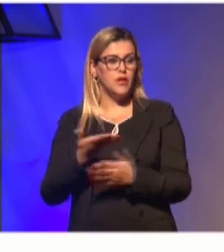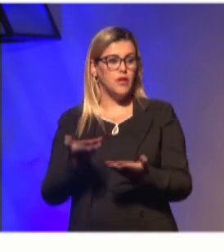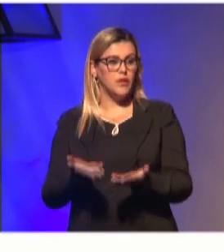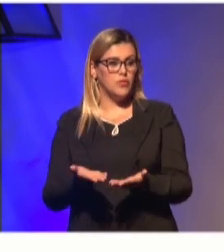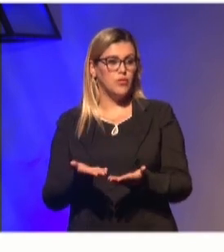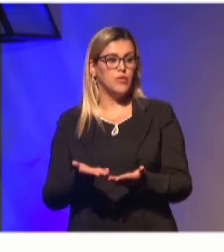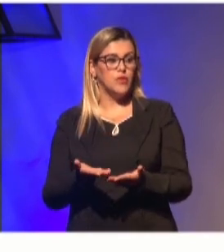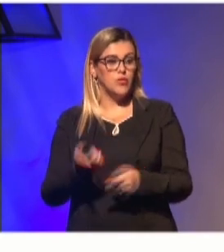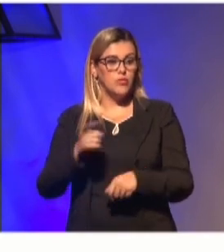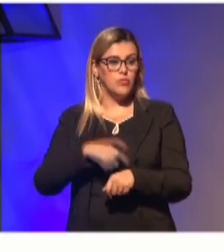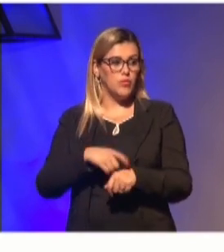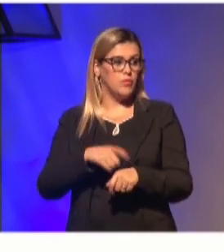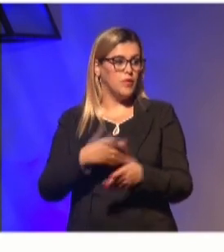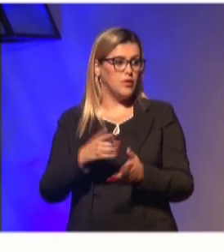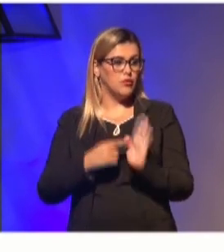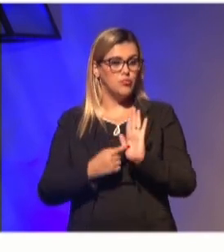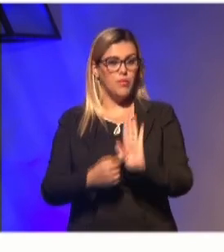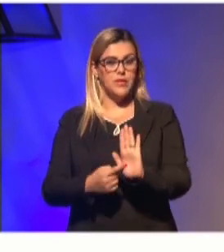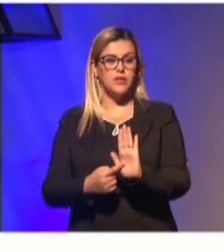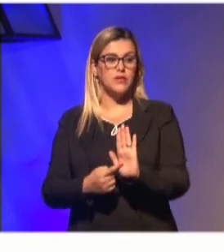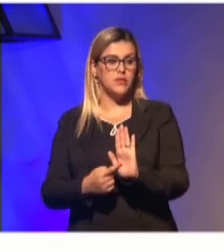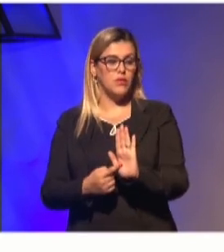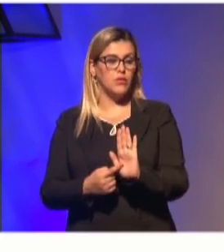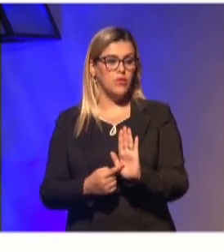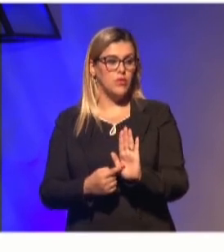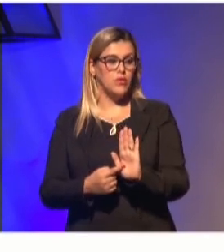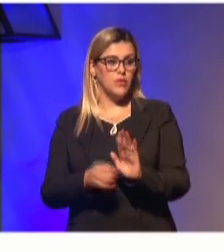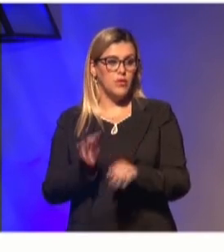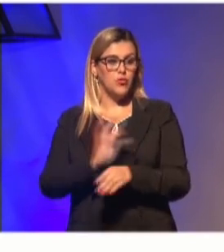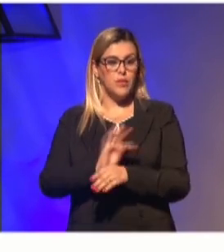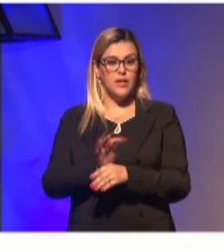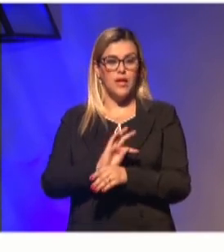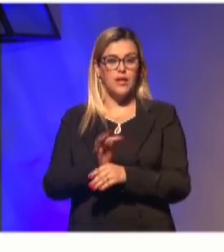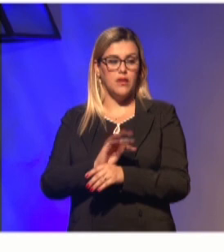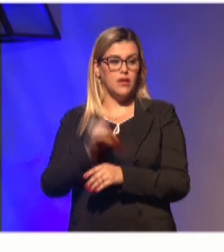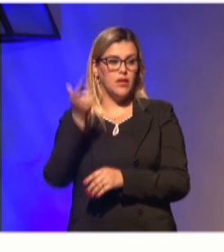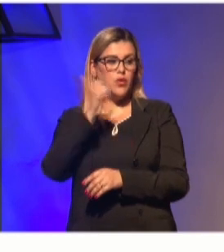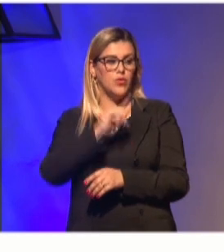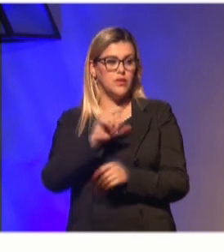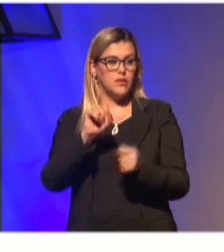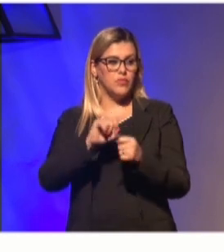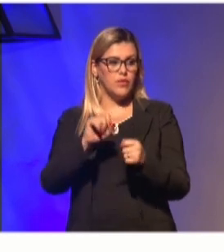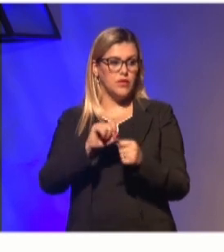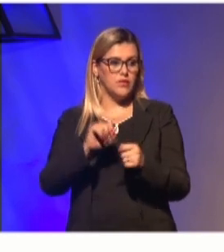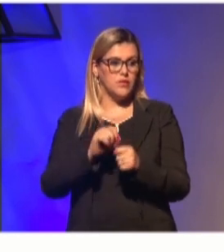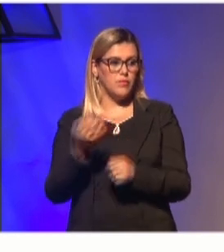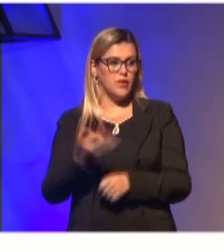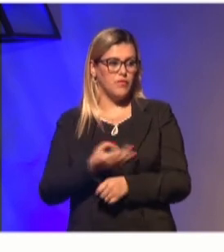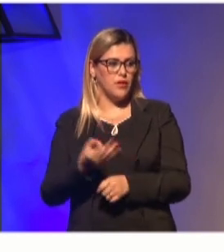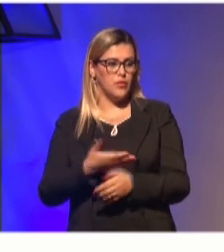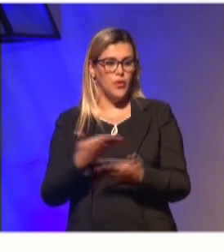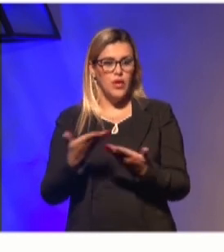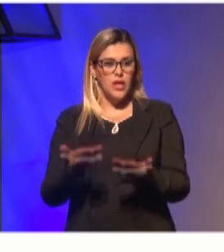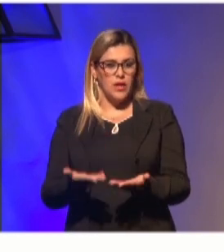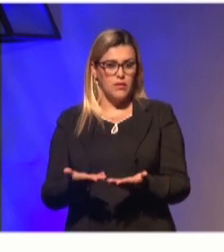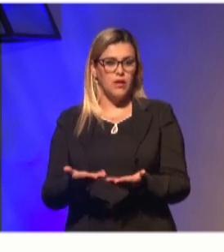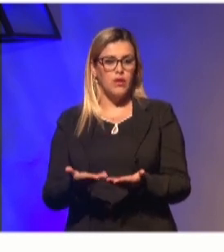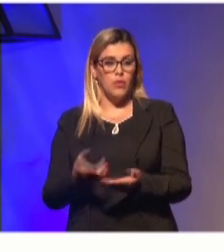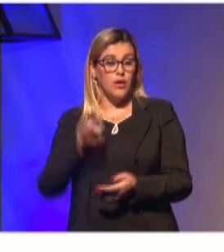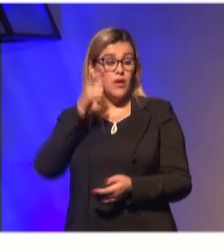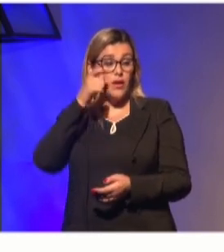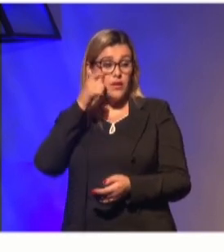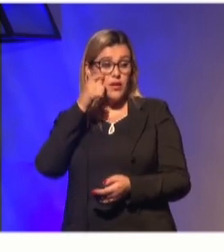no momento de uma apresentação ou de uma técnica ele consiga executá-la de maneira perfeita. Então isso é um negócio muito interessante